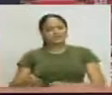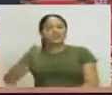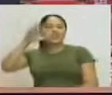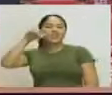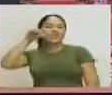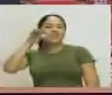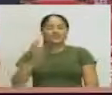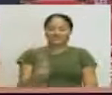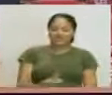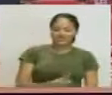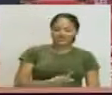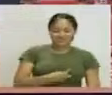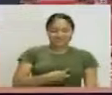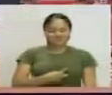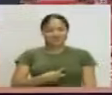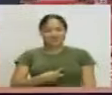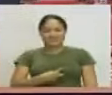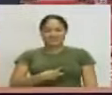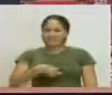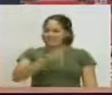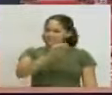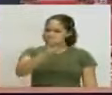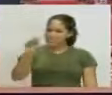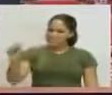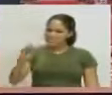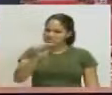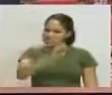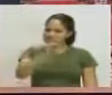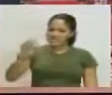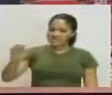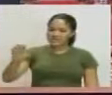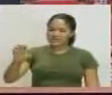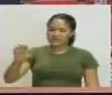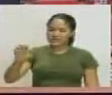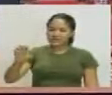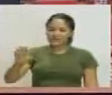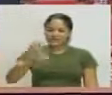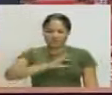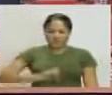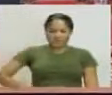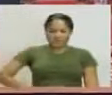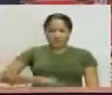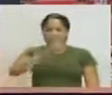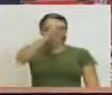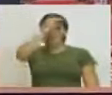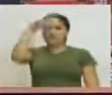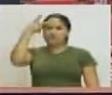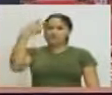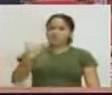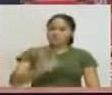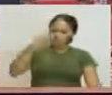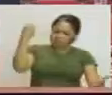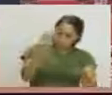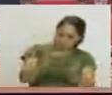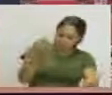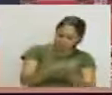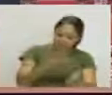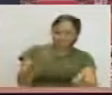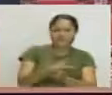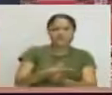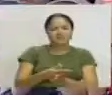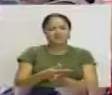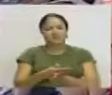Senador, deputado, vereador, prefeito, tudo empregado nosso. Nós é que pagamos o salário deles. Trabalho é para nós.